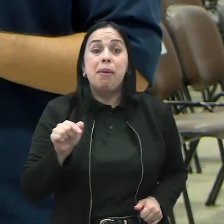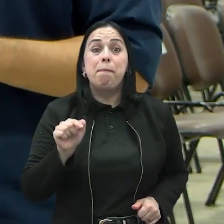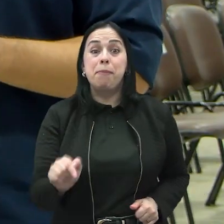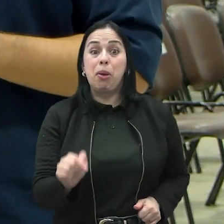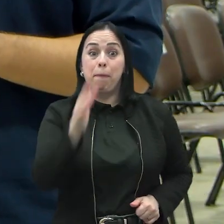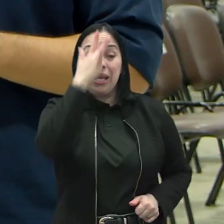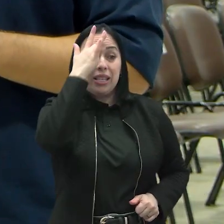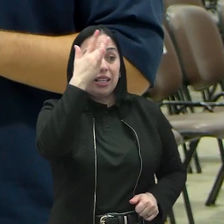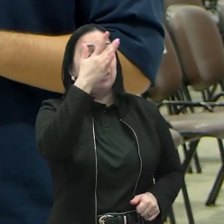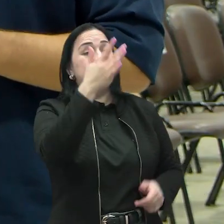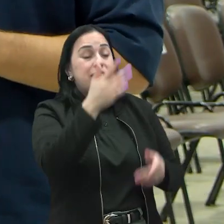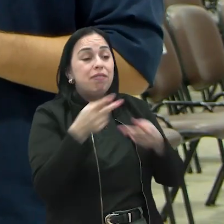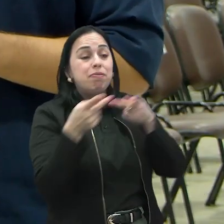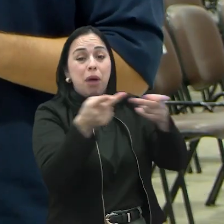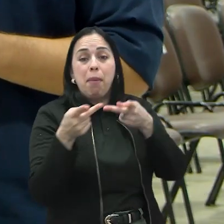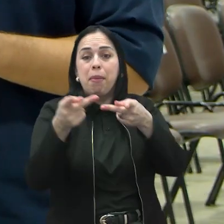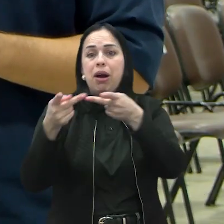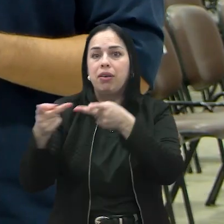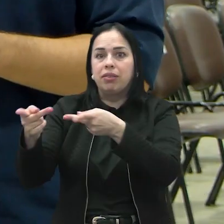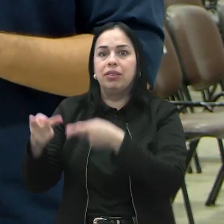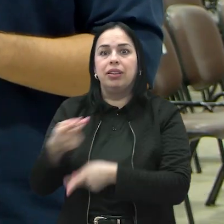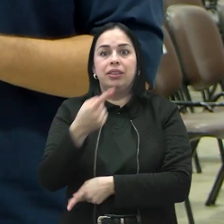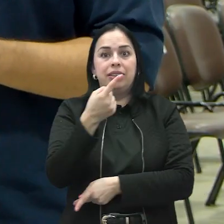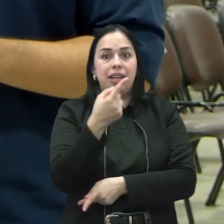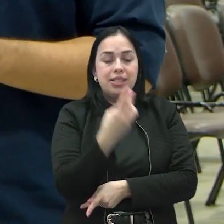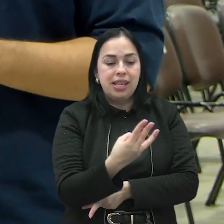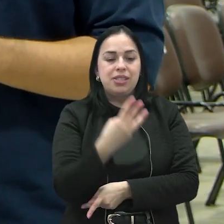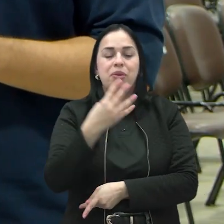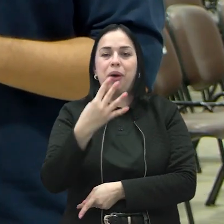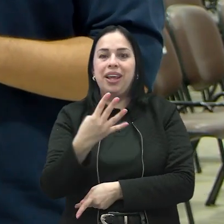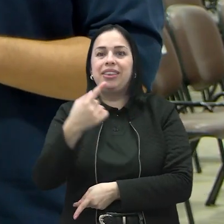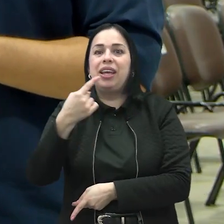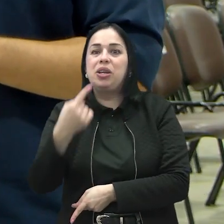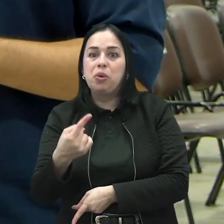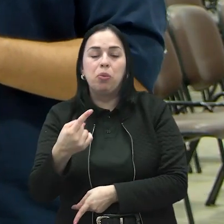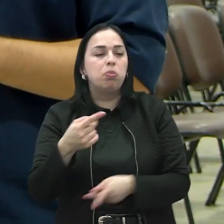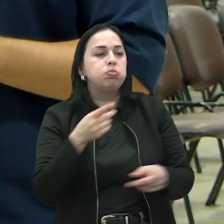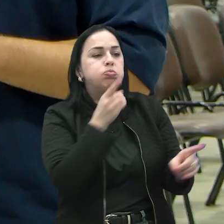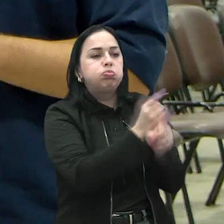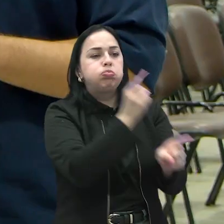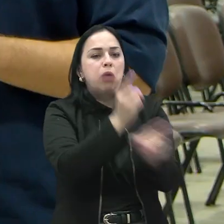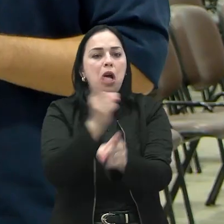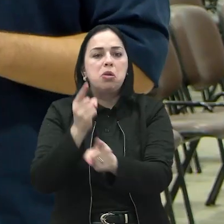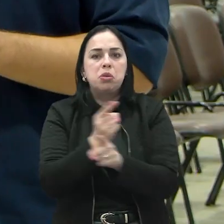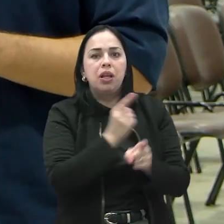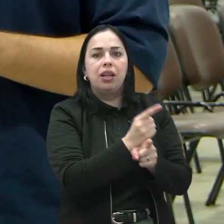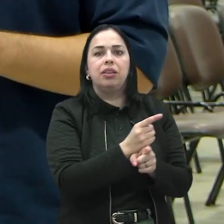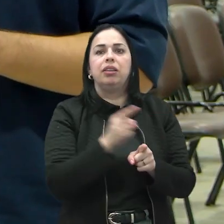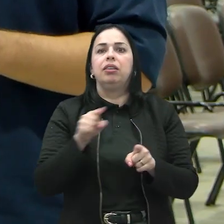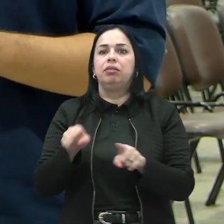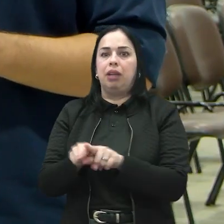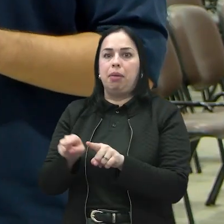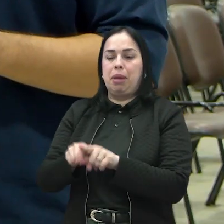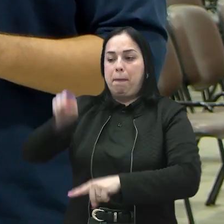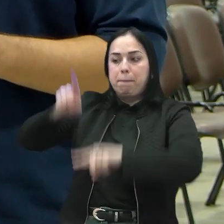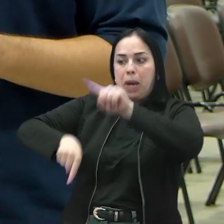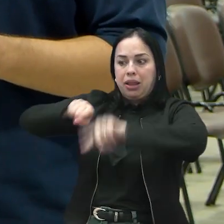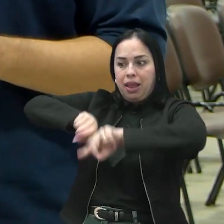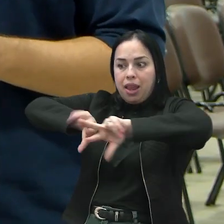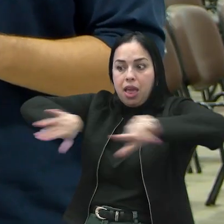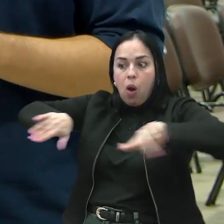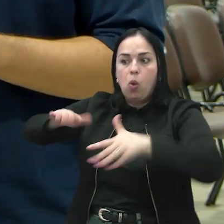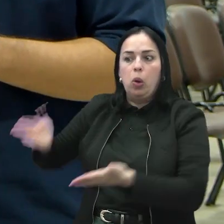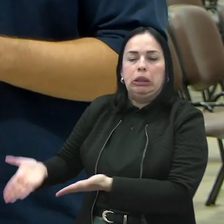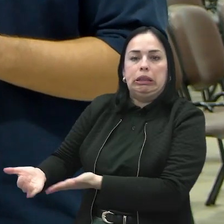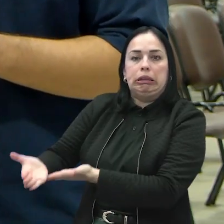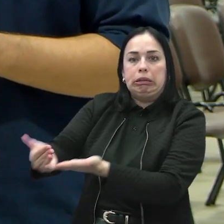553 mil visitas, 341 mil imóveis com controle de criadouros e 29 toneladas de